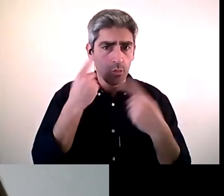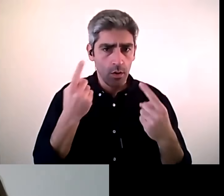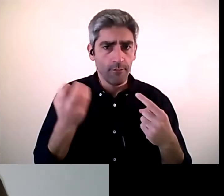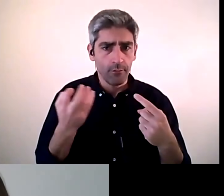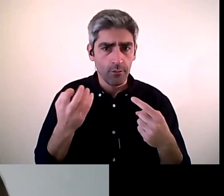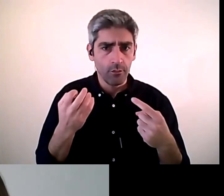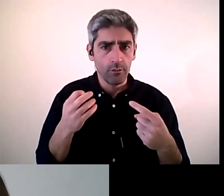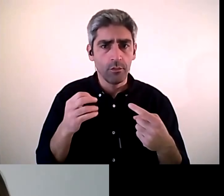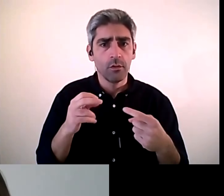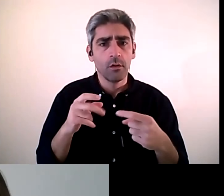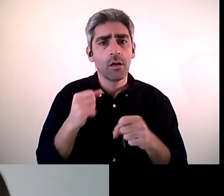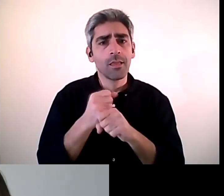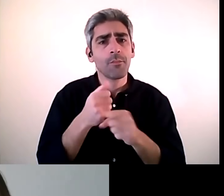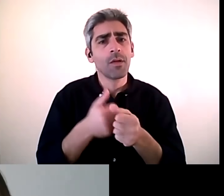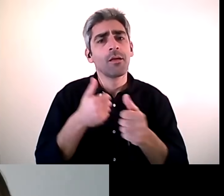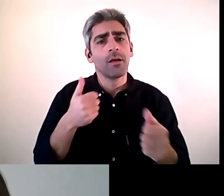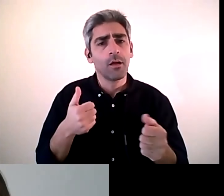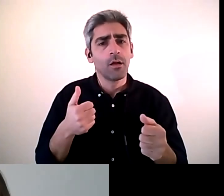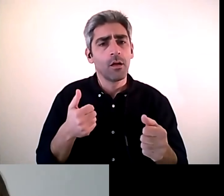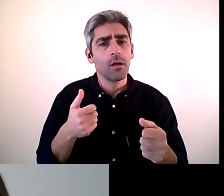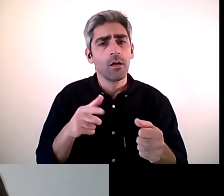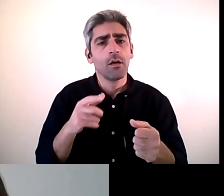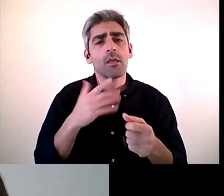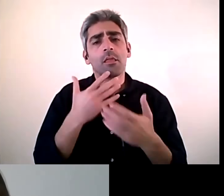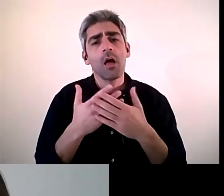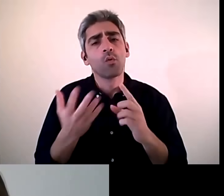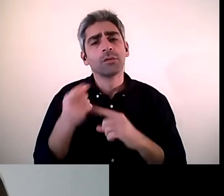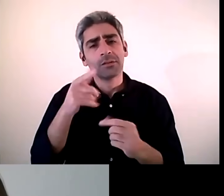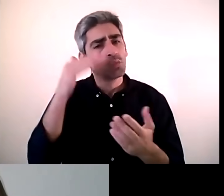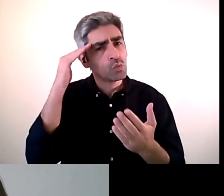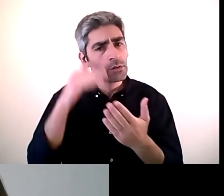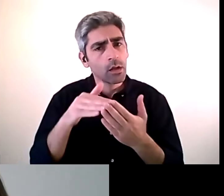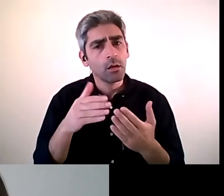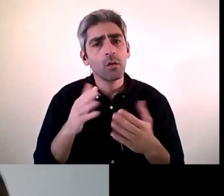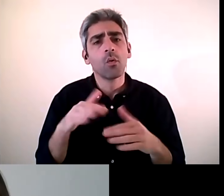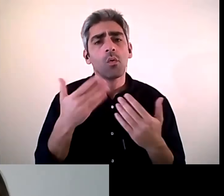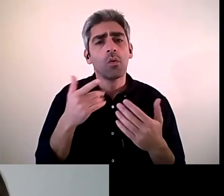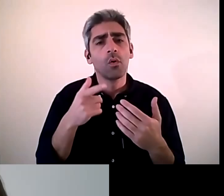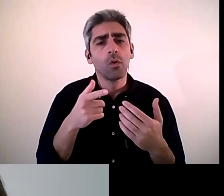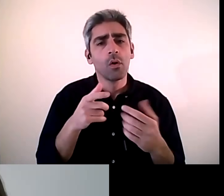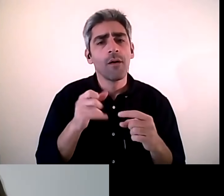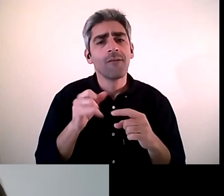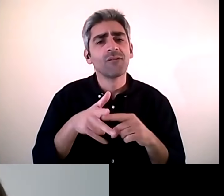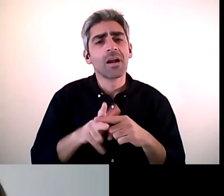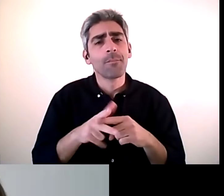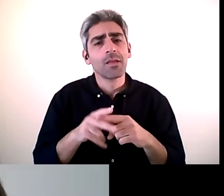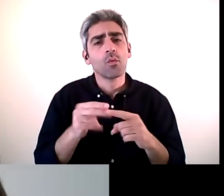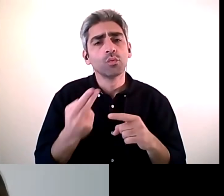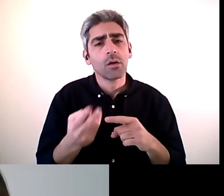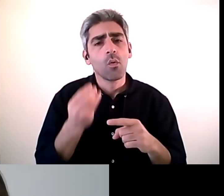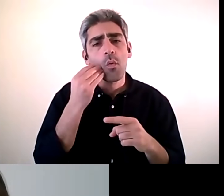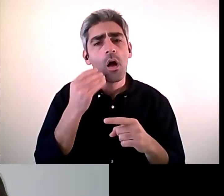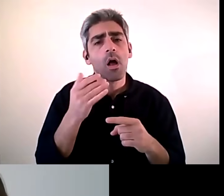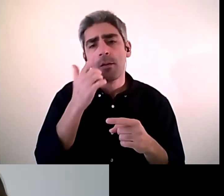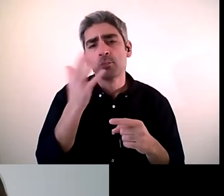pública em regime de teletrabalho para se conseguir chegar a estes resultados? Qual a ferramenta utilizada e qual a